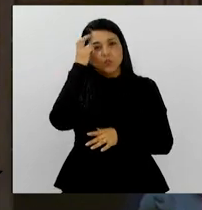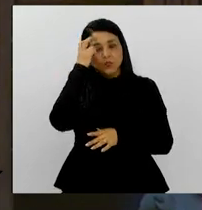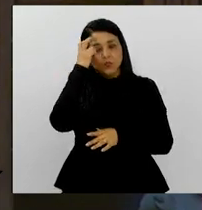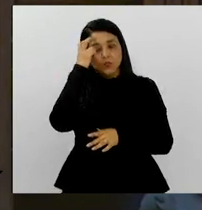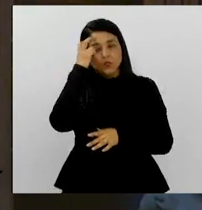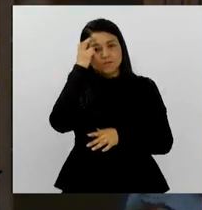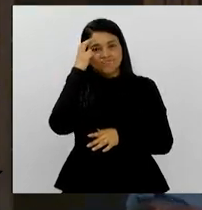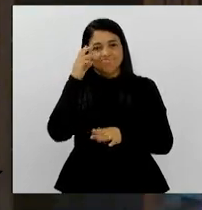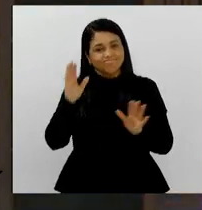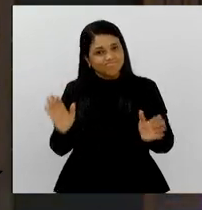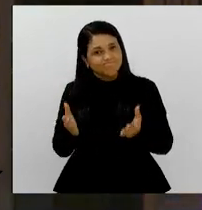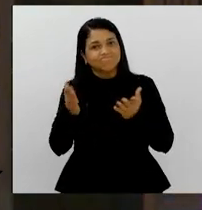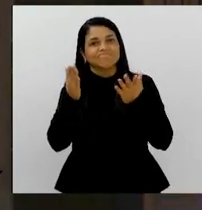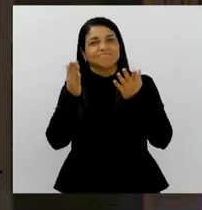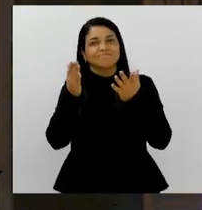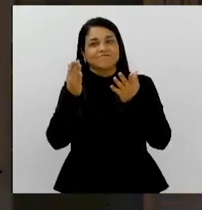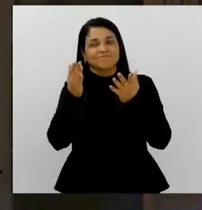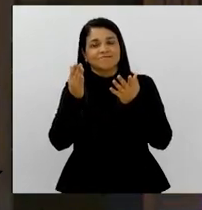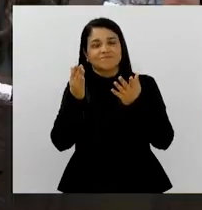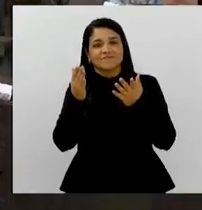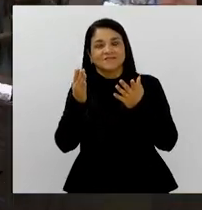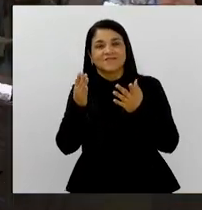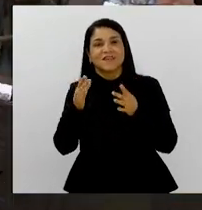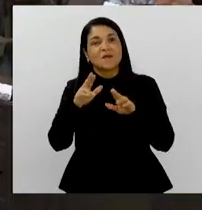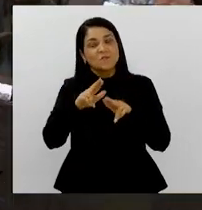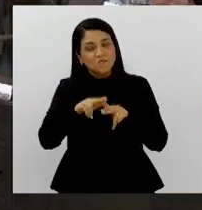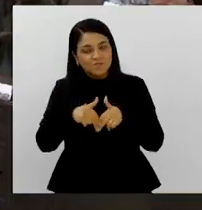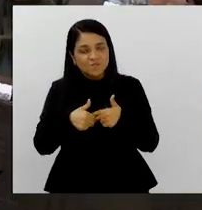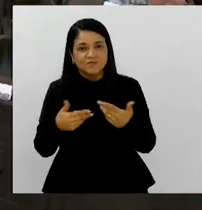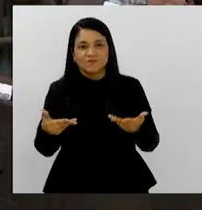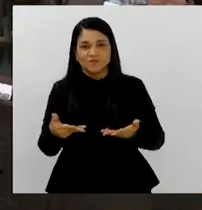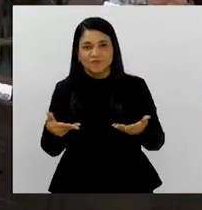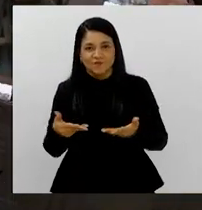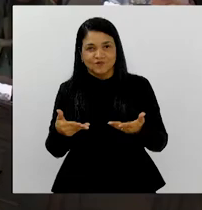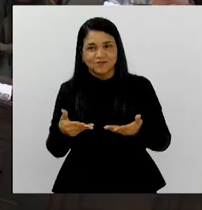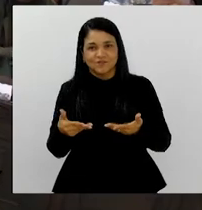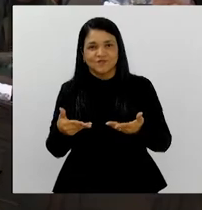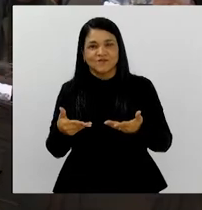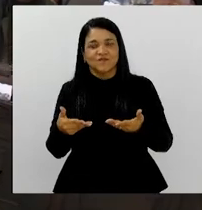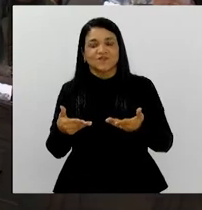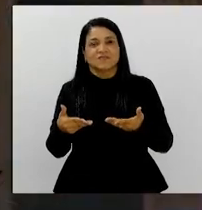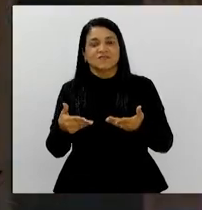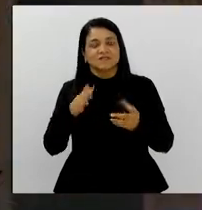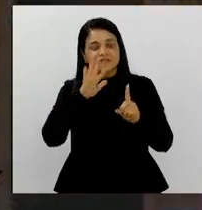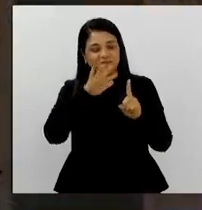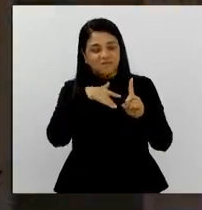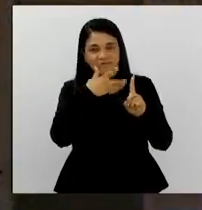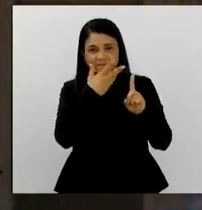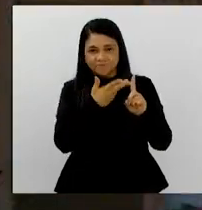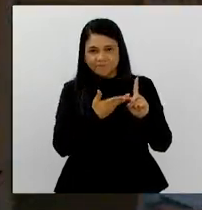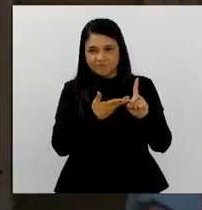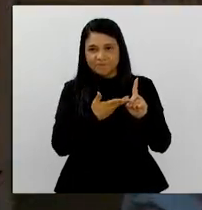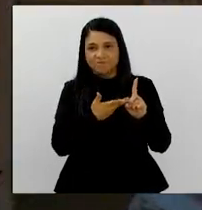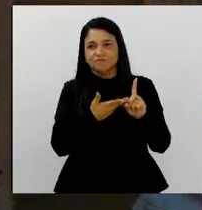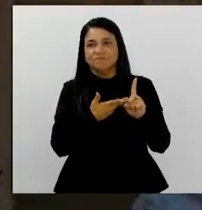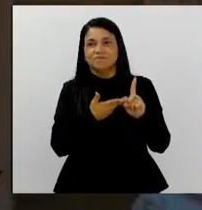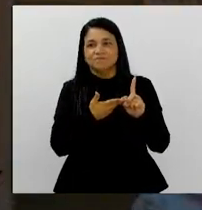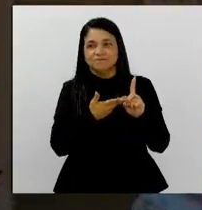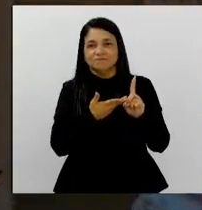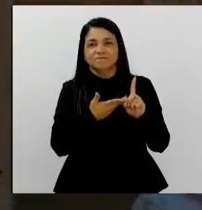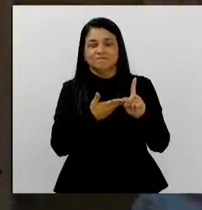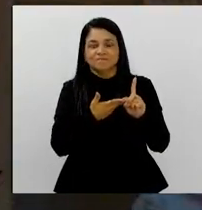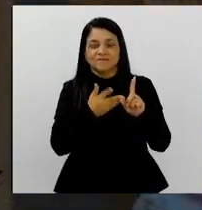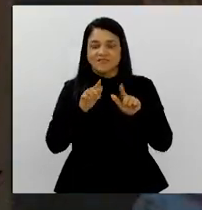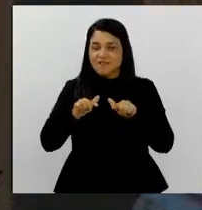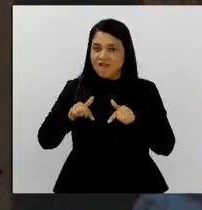manifesta. E é por isso que hoje, através dessa honraria, através dessa